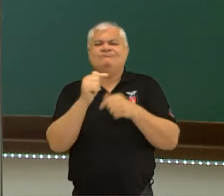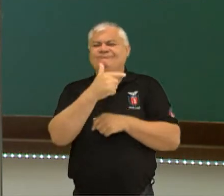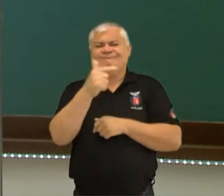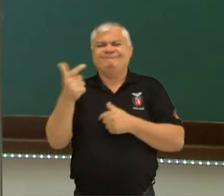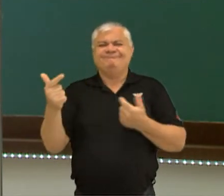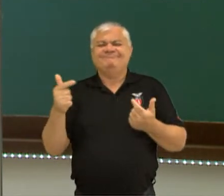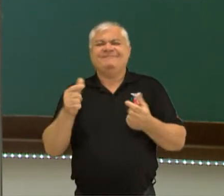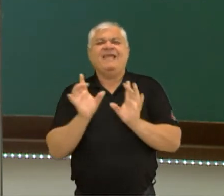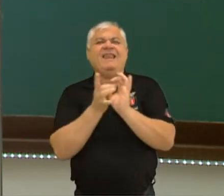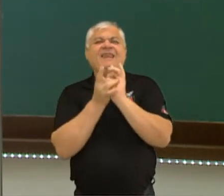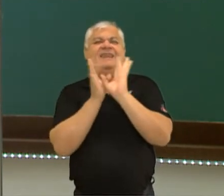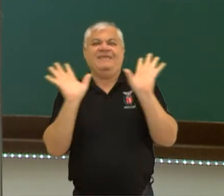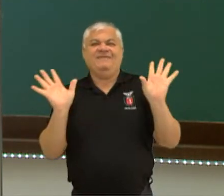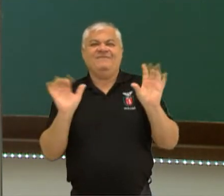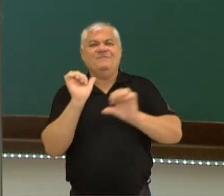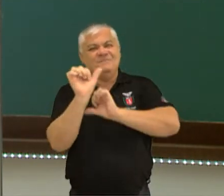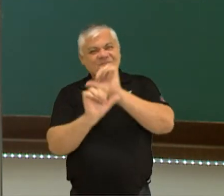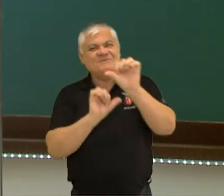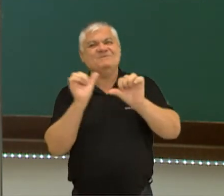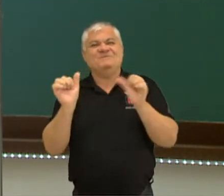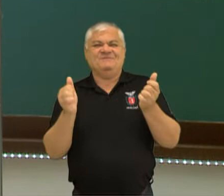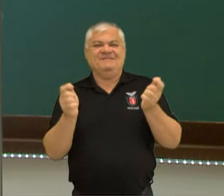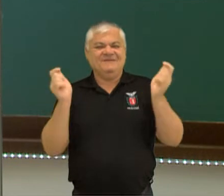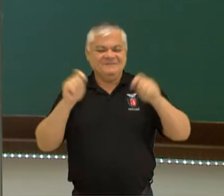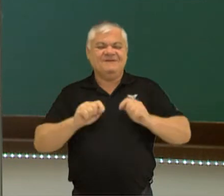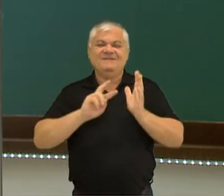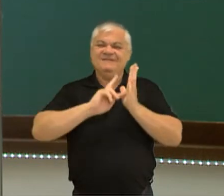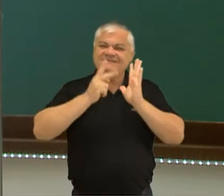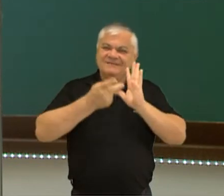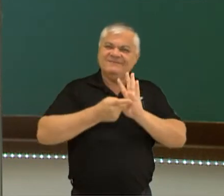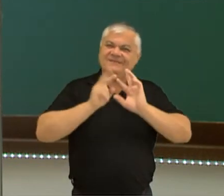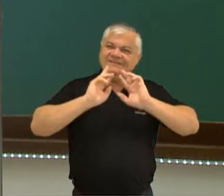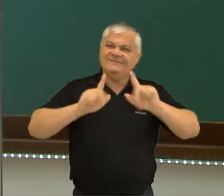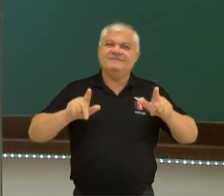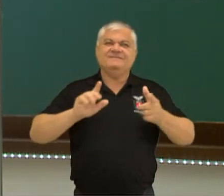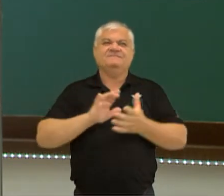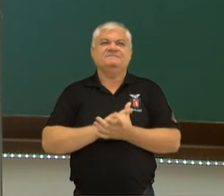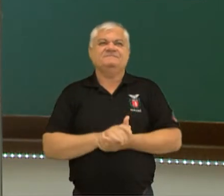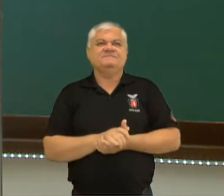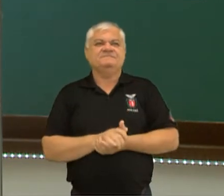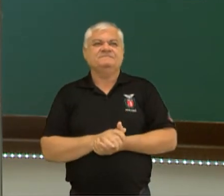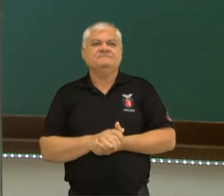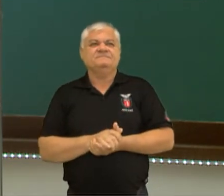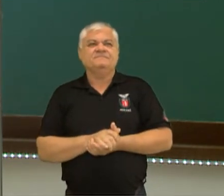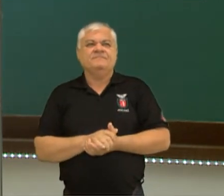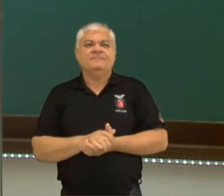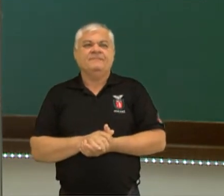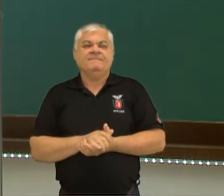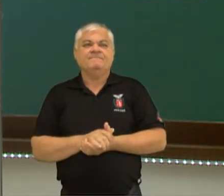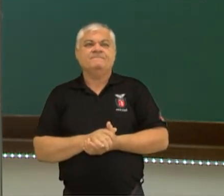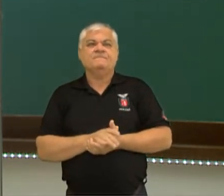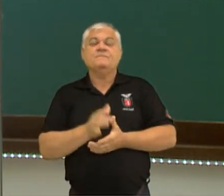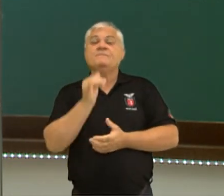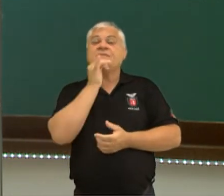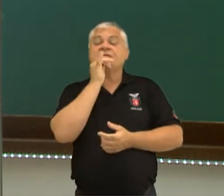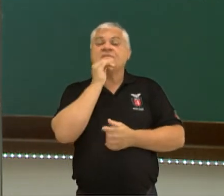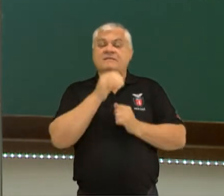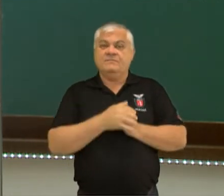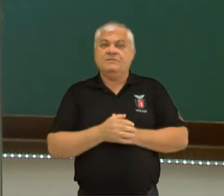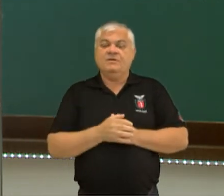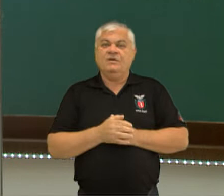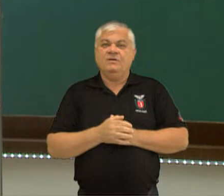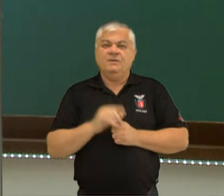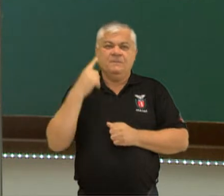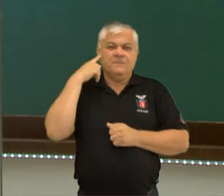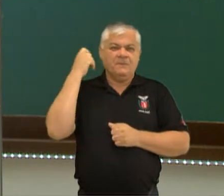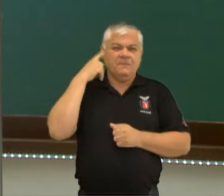o significado é alterado, é ampliado o significado dessas palavras. Por exemplo, no caso da